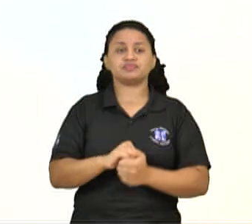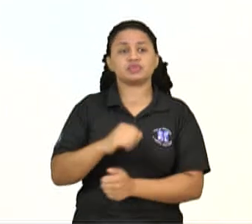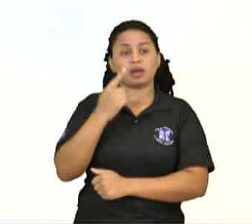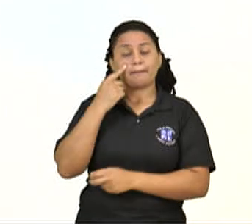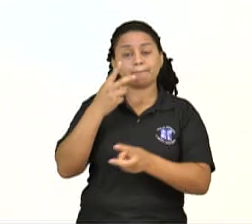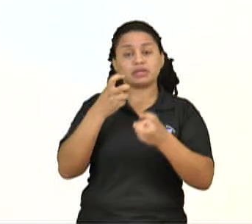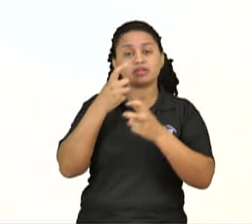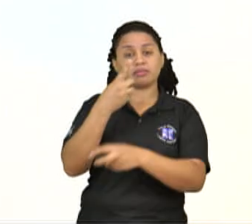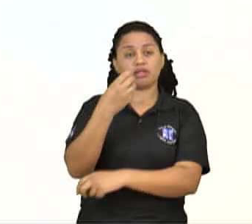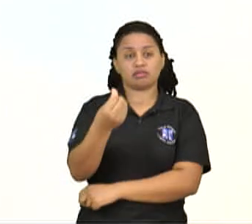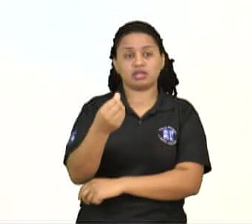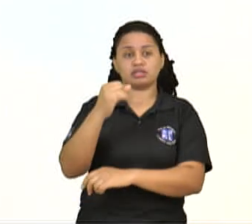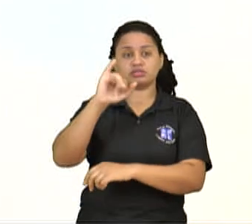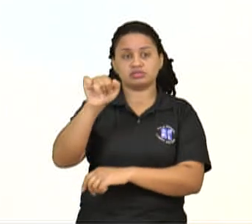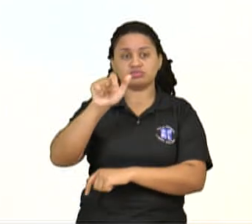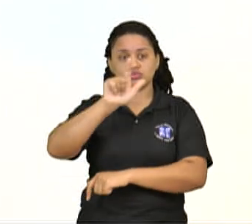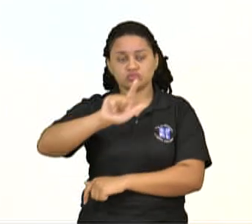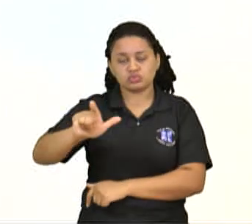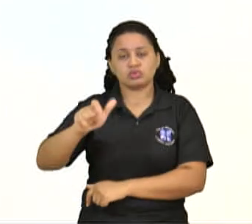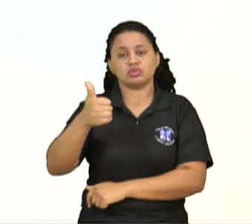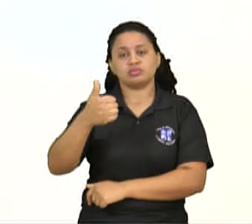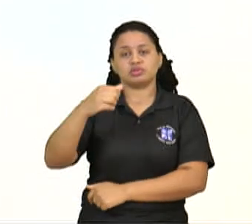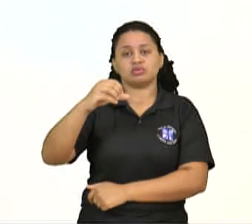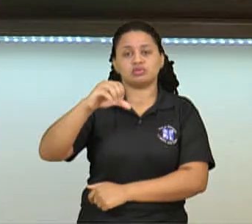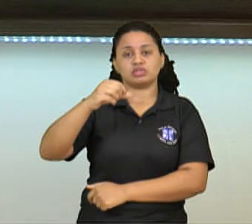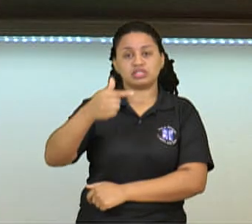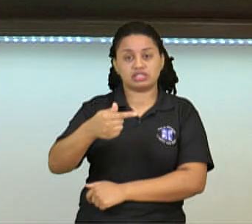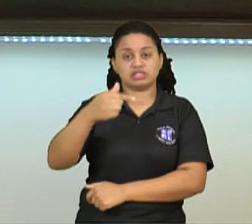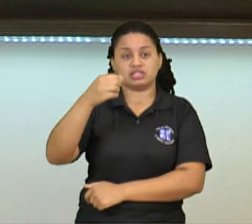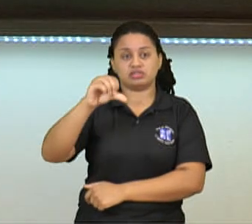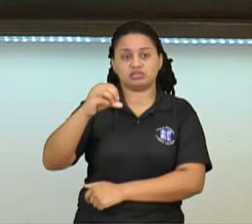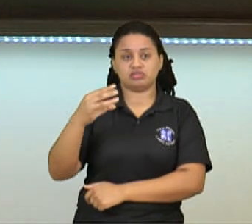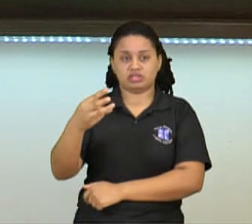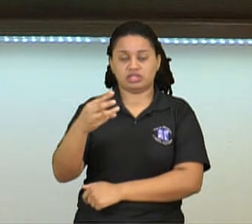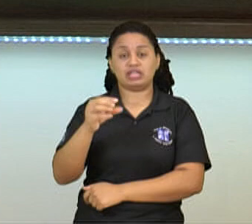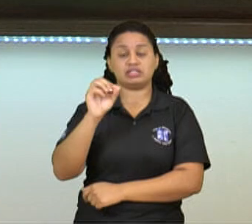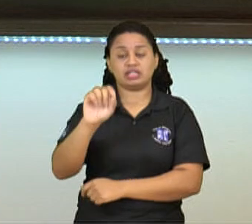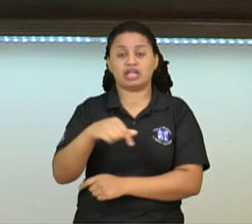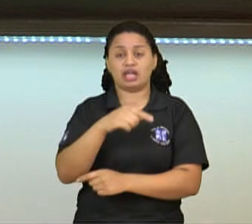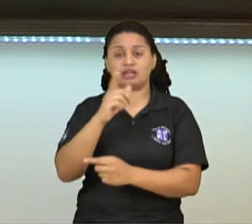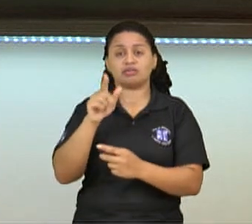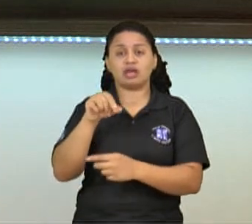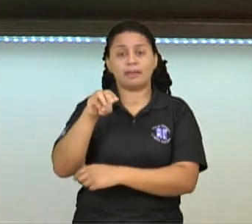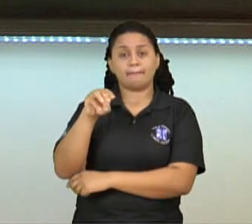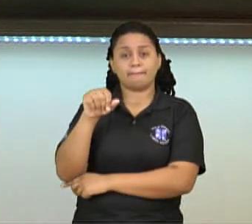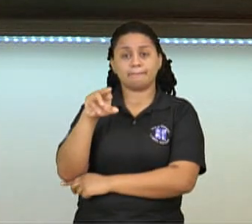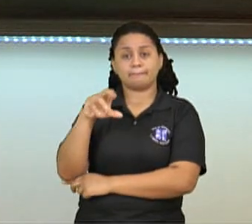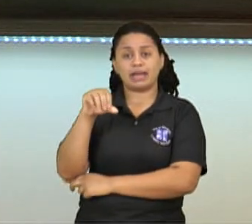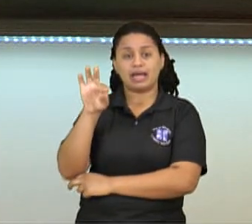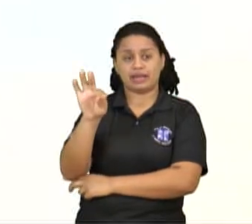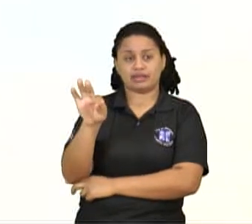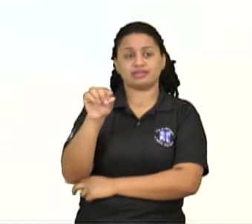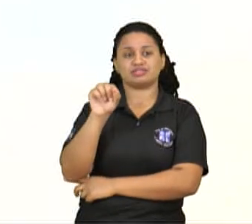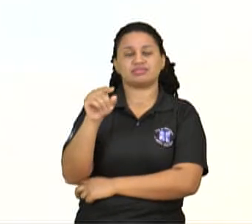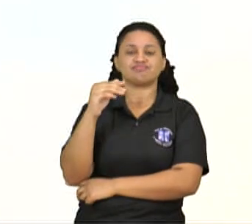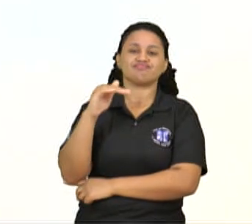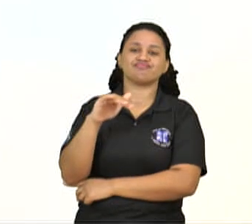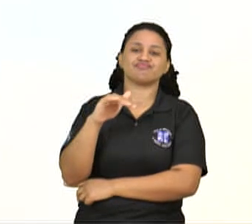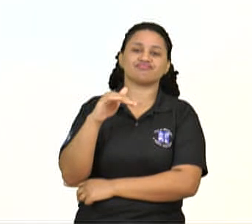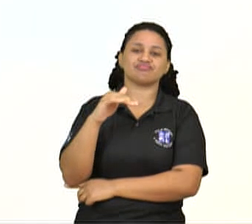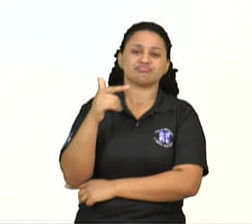de 1793, Marat vai ser assassinado pelos girondinos. Esse quadro é um quadro